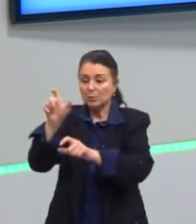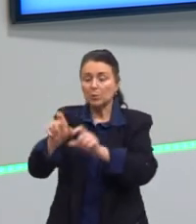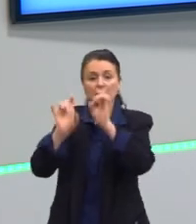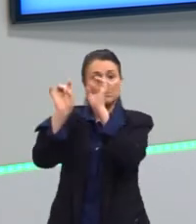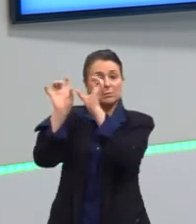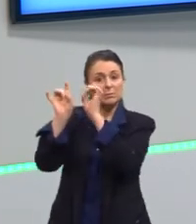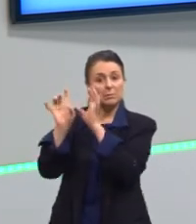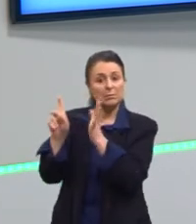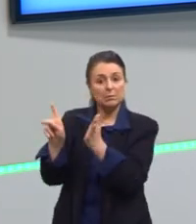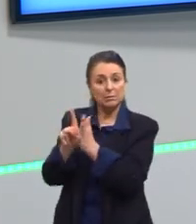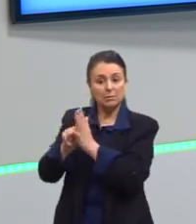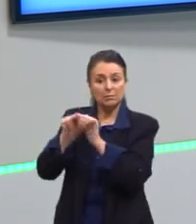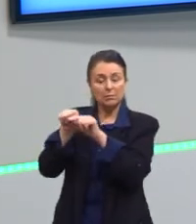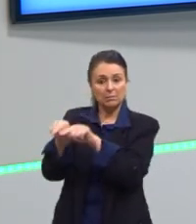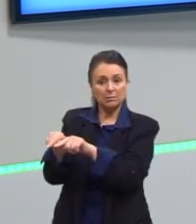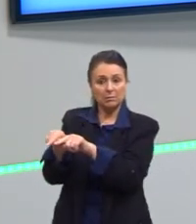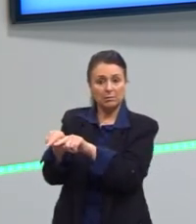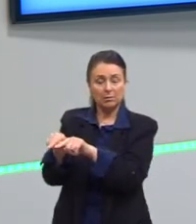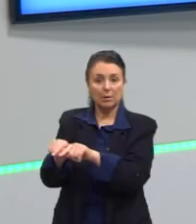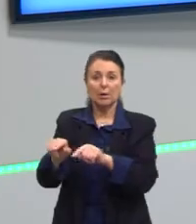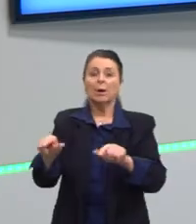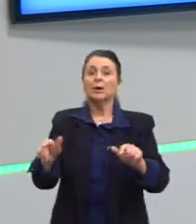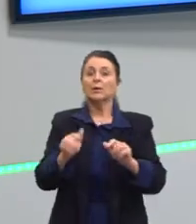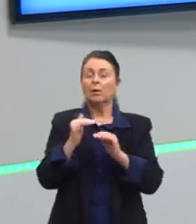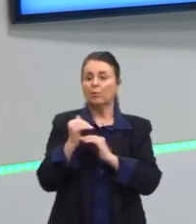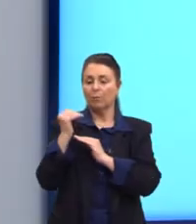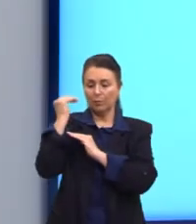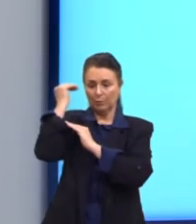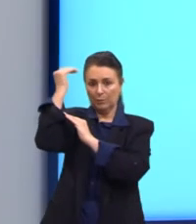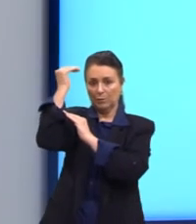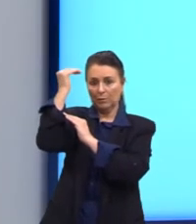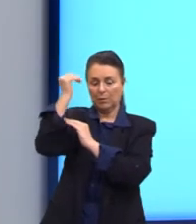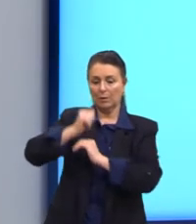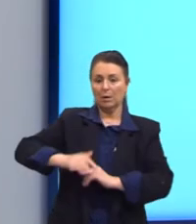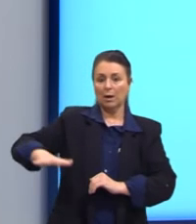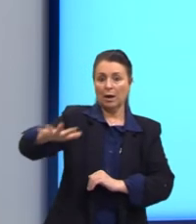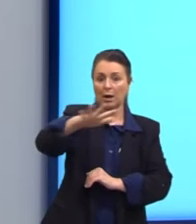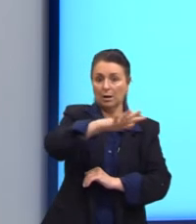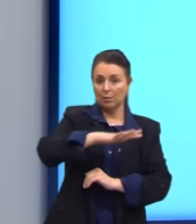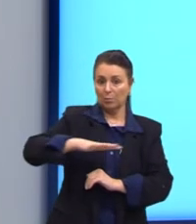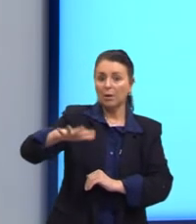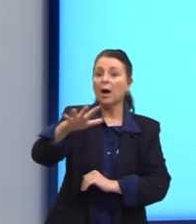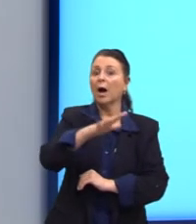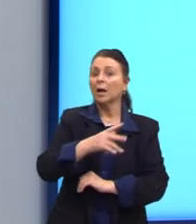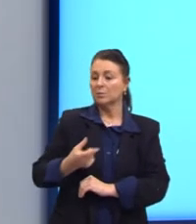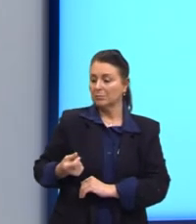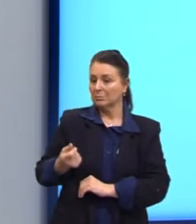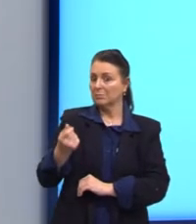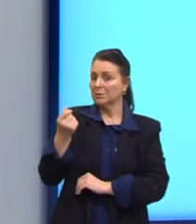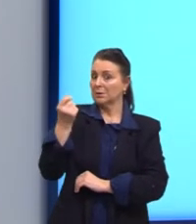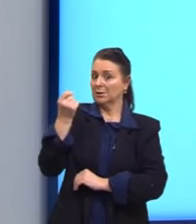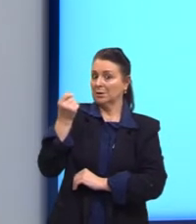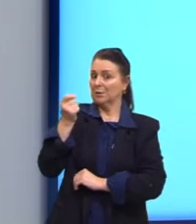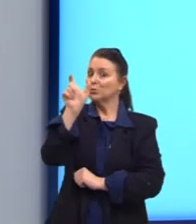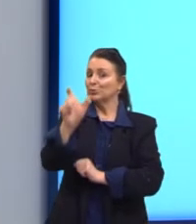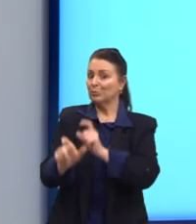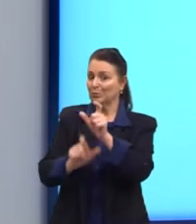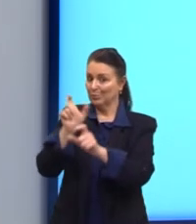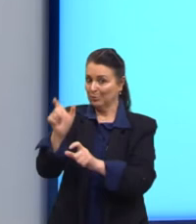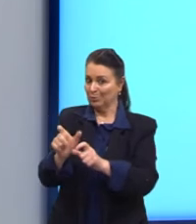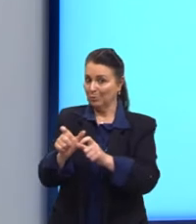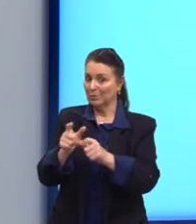isso que esse texto tá te dizendo foram privilegiadas as áreas de renda mais alta das grandes cidades